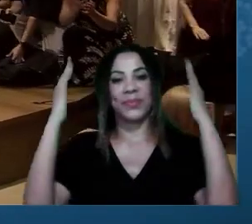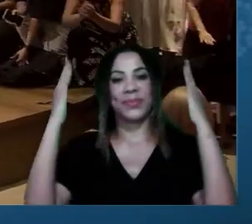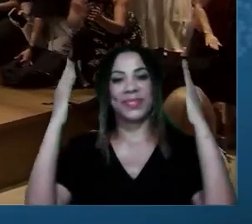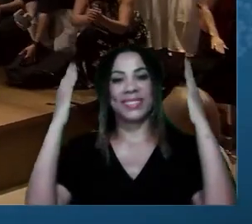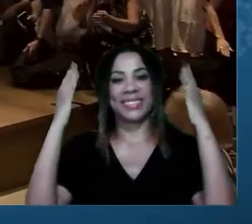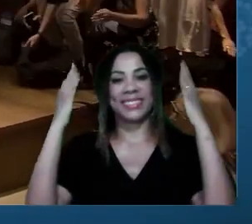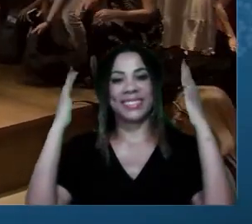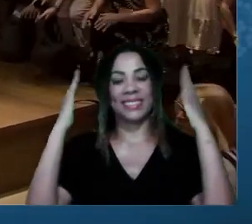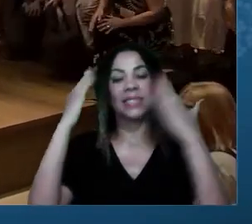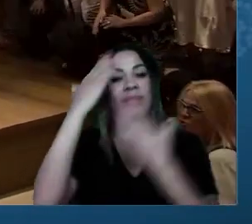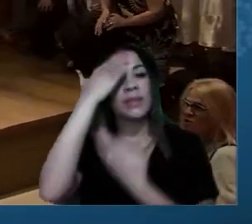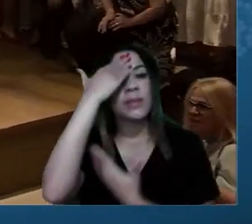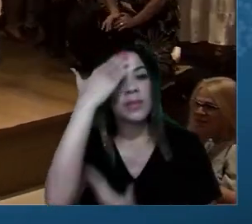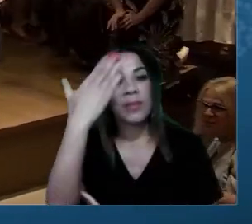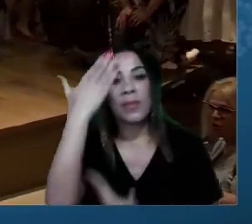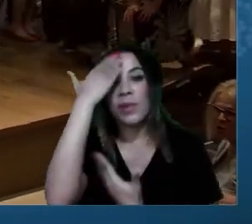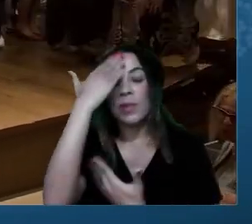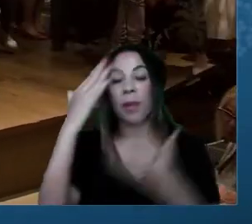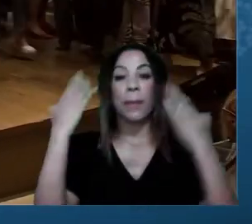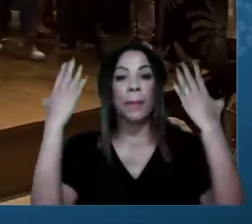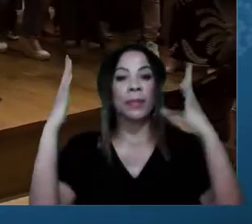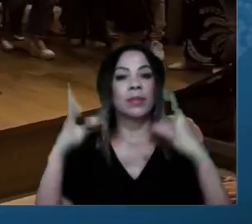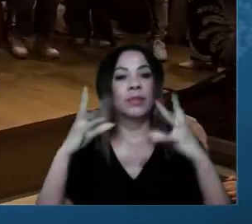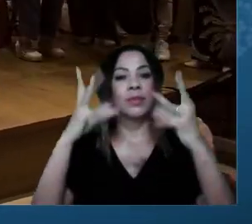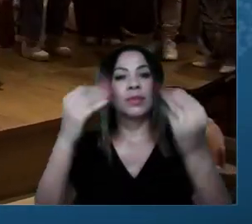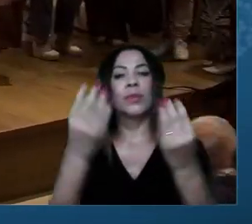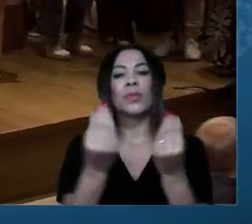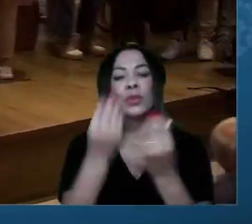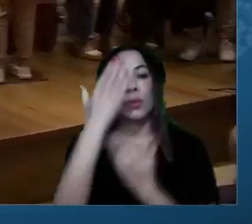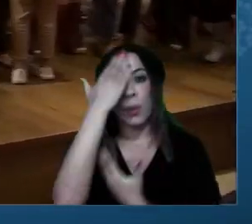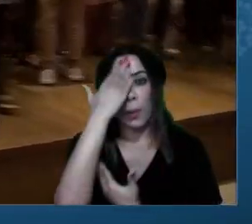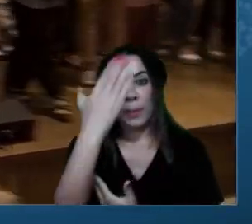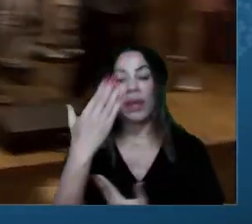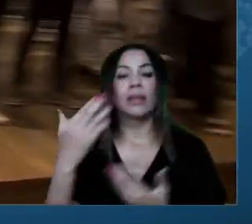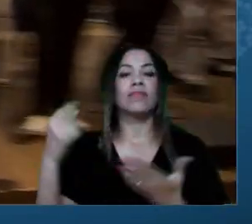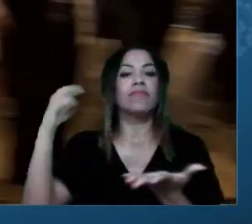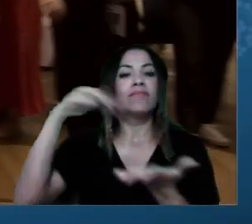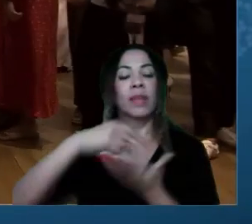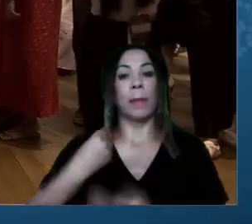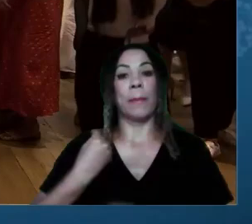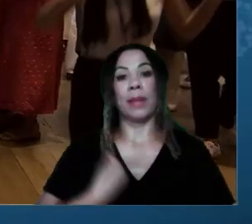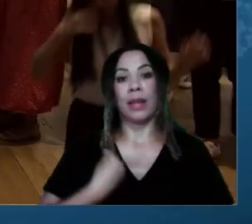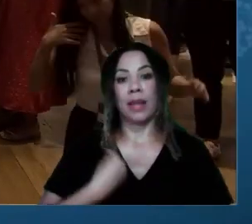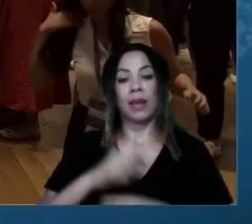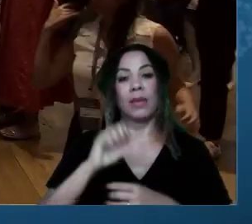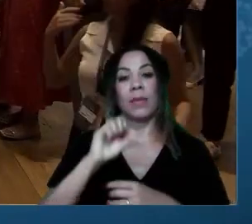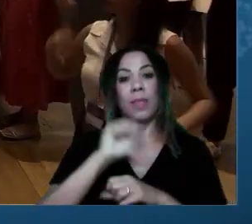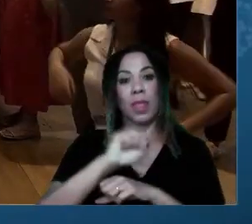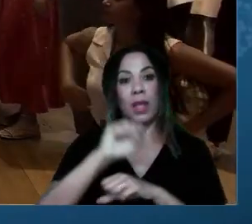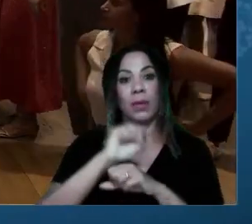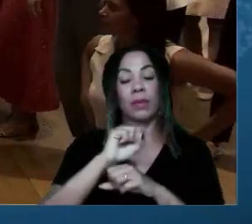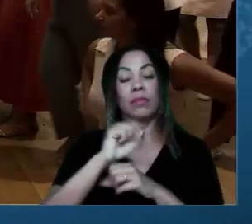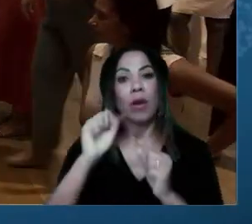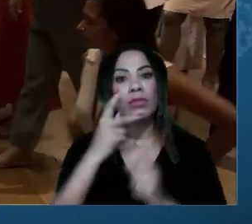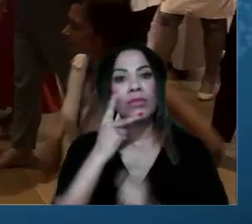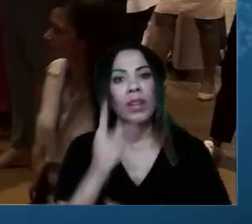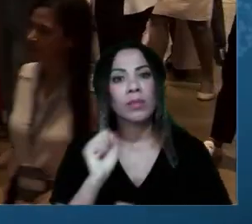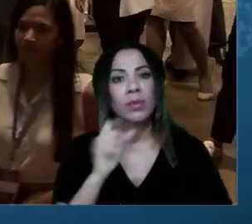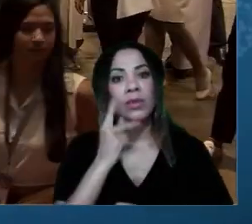Gente, obrigada, parabéns a todos, muito obrigada pela presença. Pode falar, por favor?